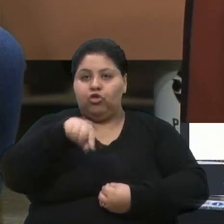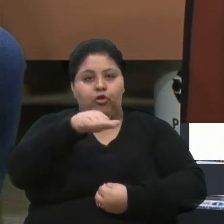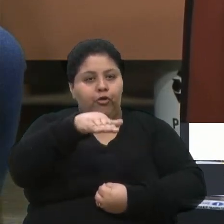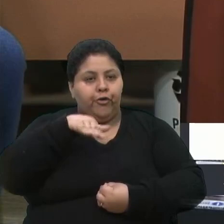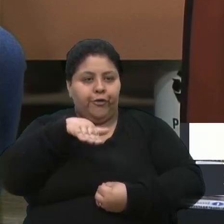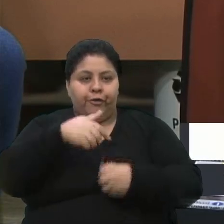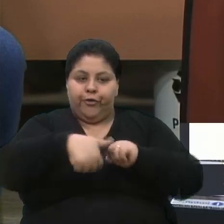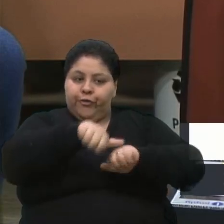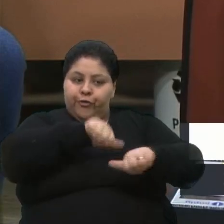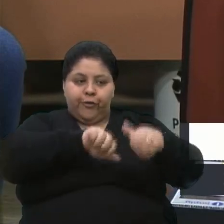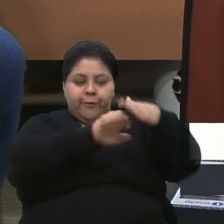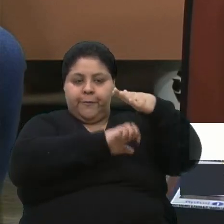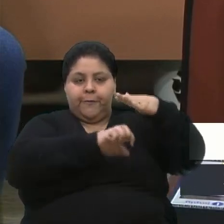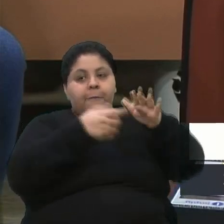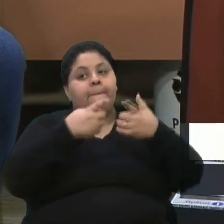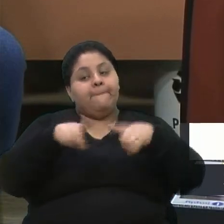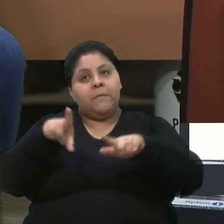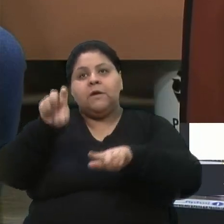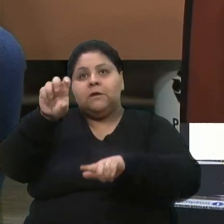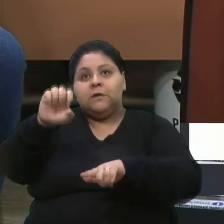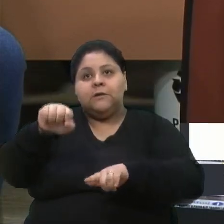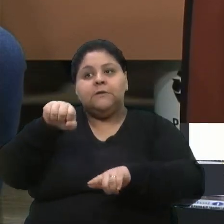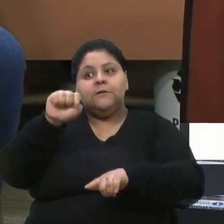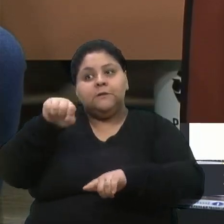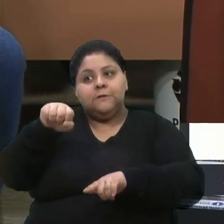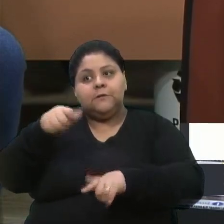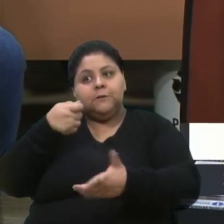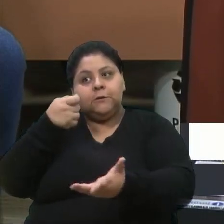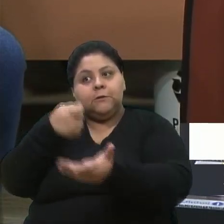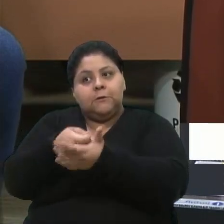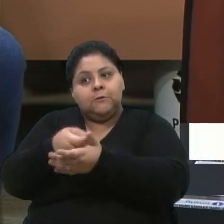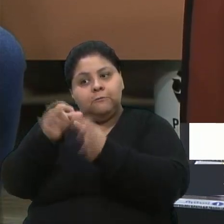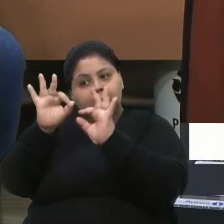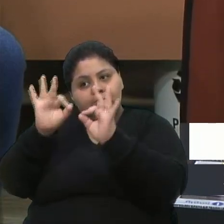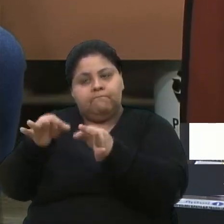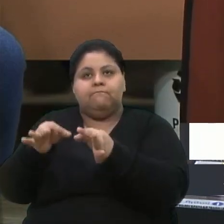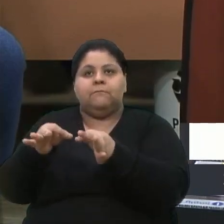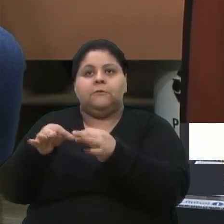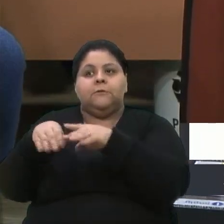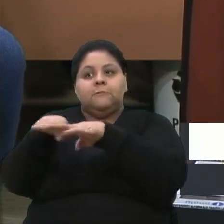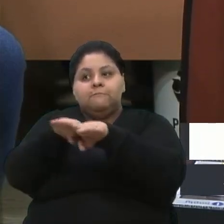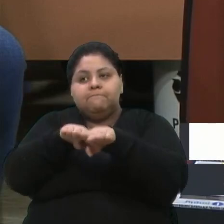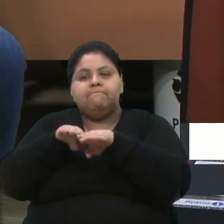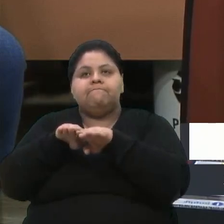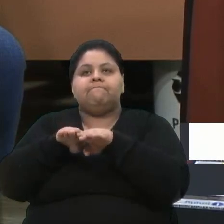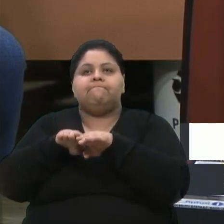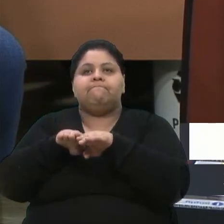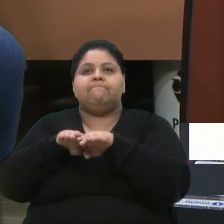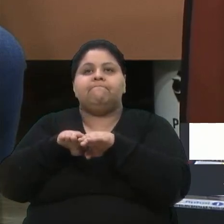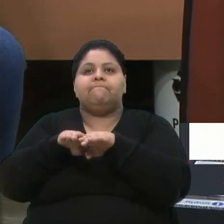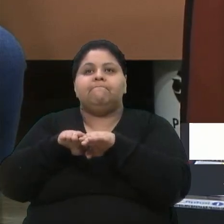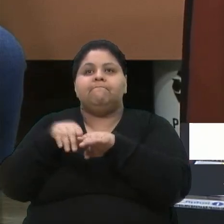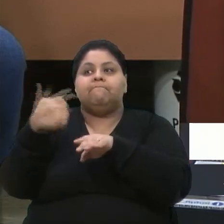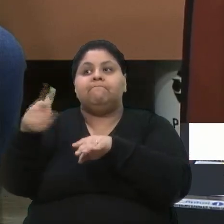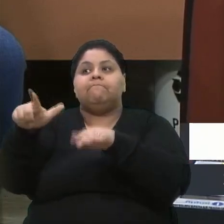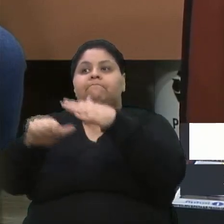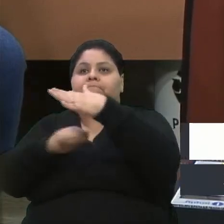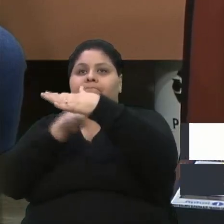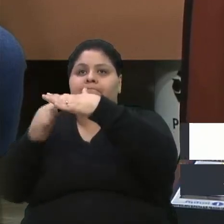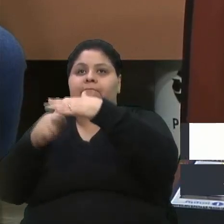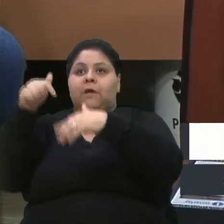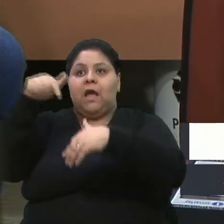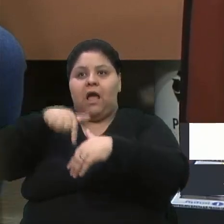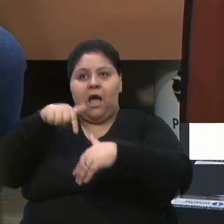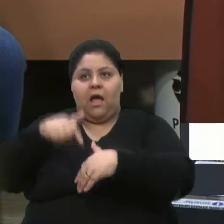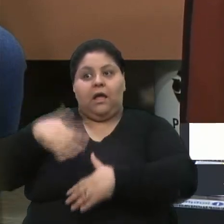trocada a empresa, mas sim que seja cobrado um valor justo, compatível, um valor que se compare com os outros. Aqui o valor é